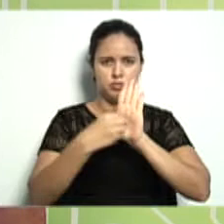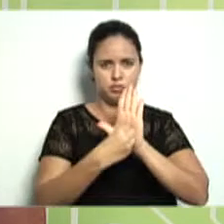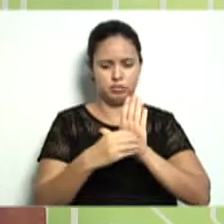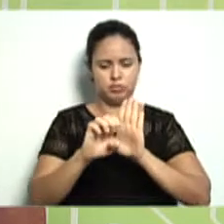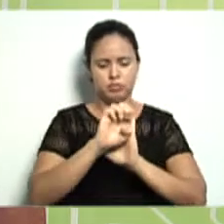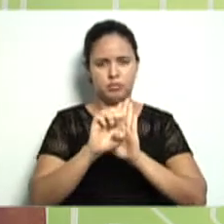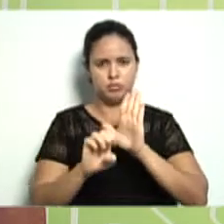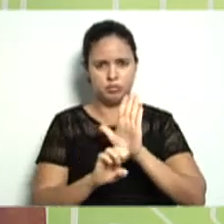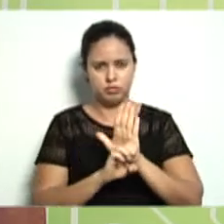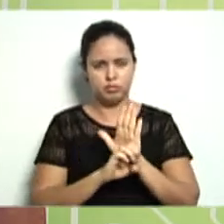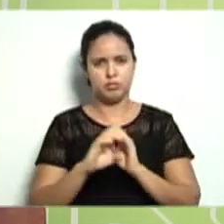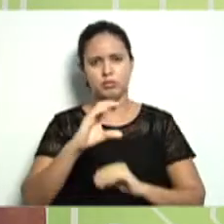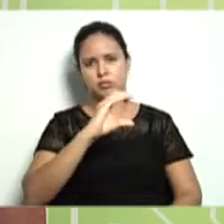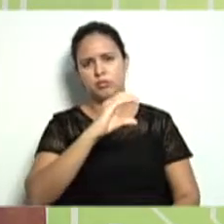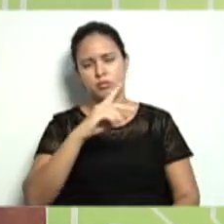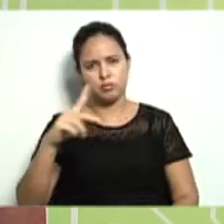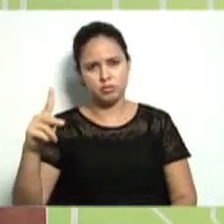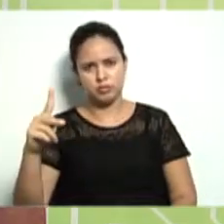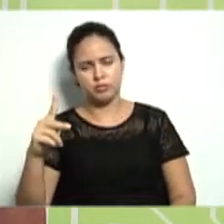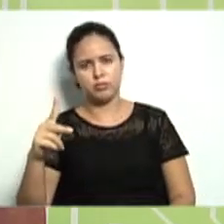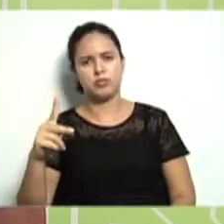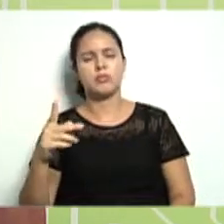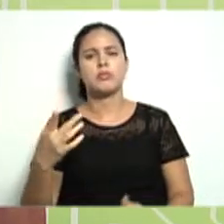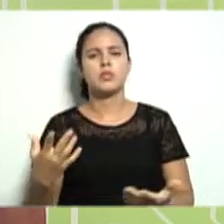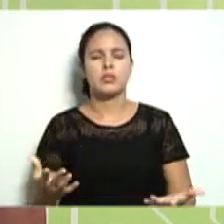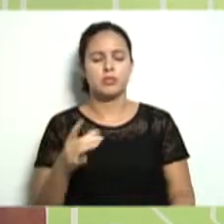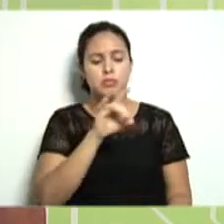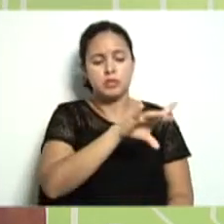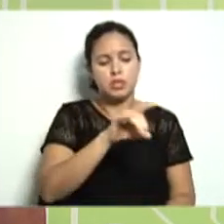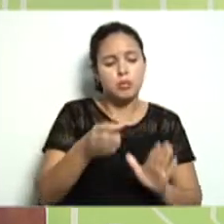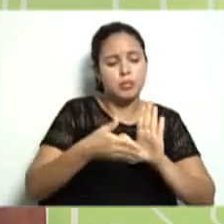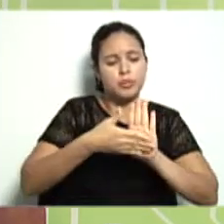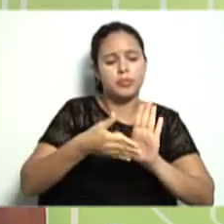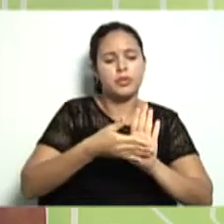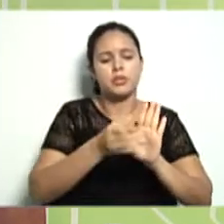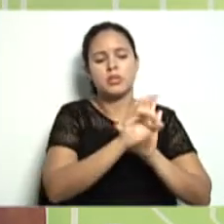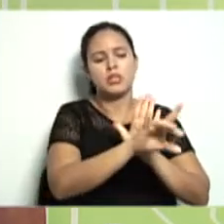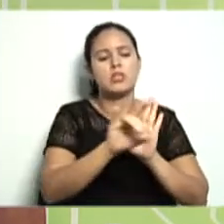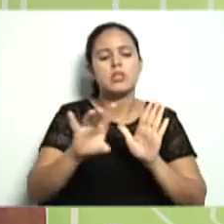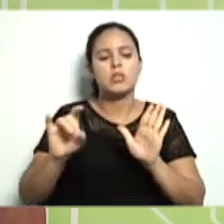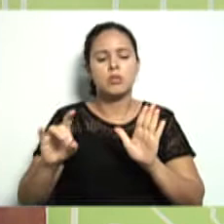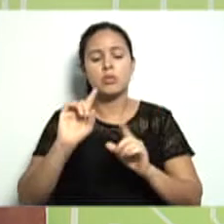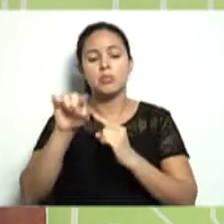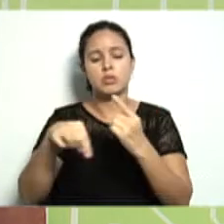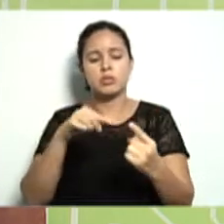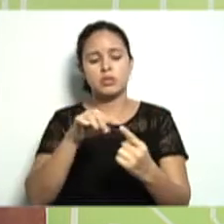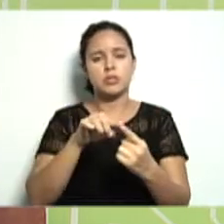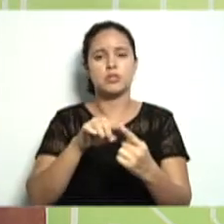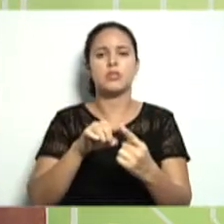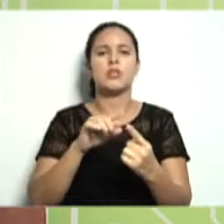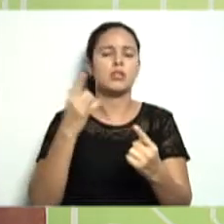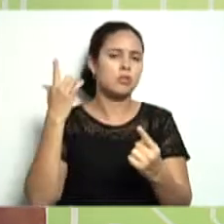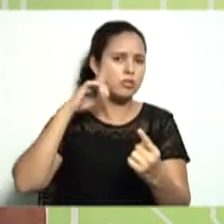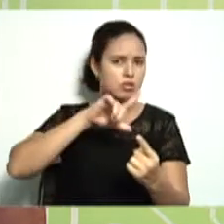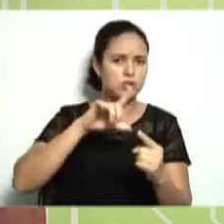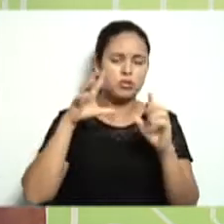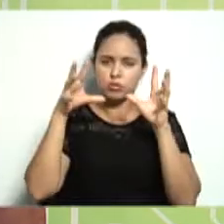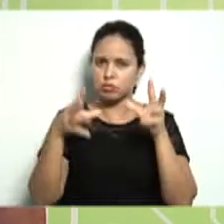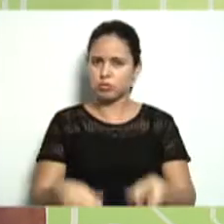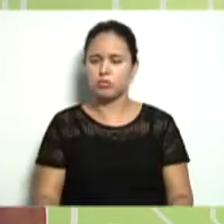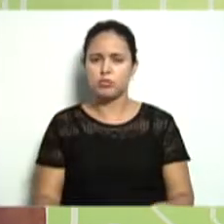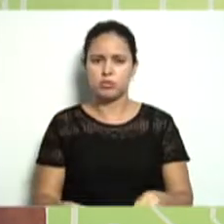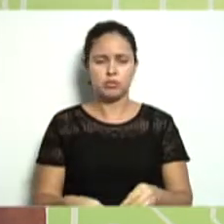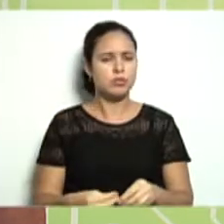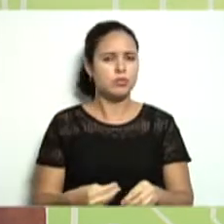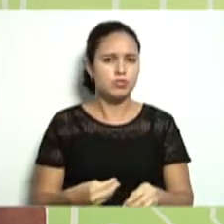aí eu consigo já definir essas funções, que é papel de cada um, mas o objetivo é alcançar o todo,